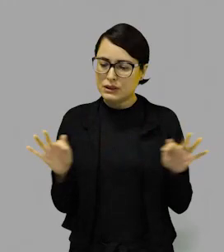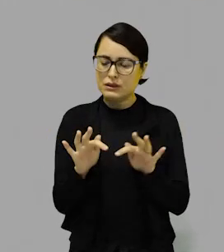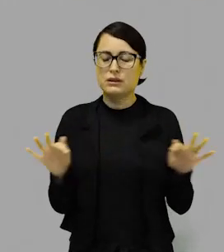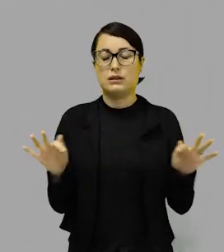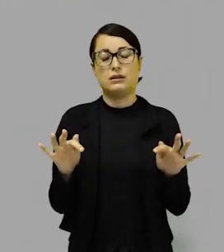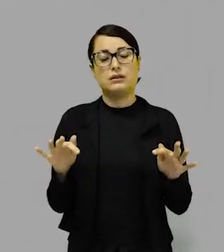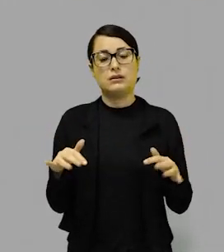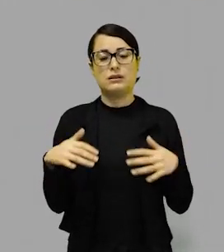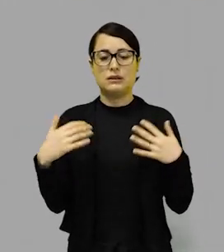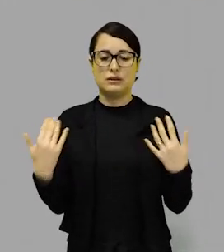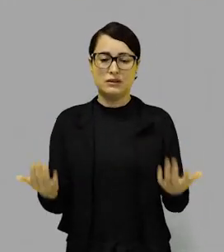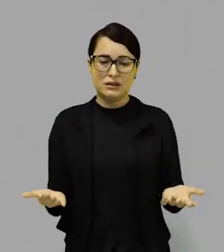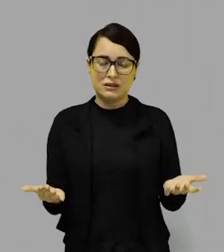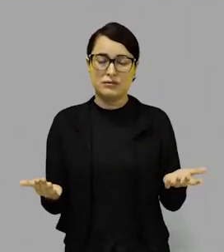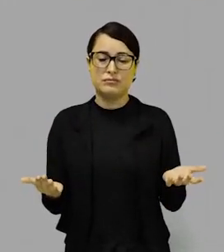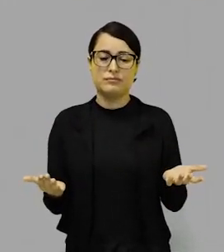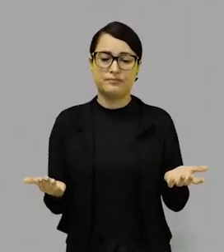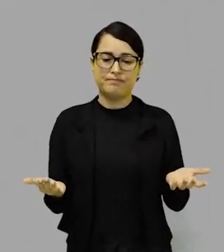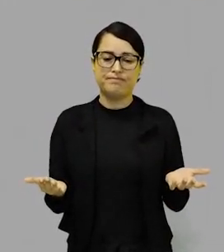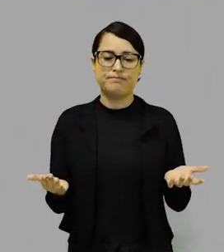Inclusive eles não estão